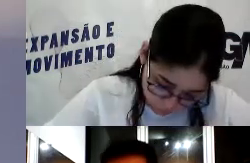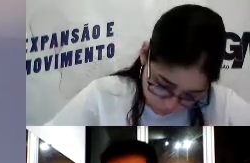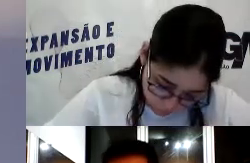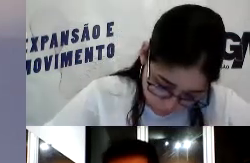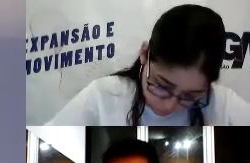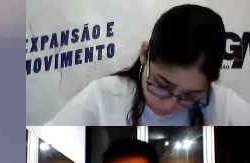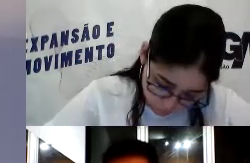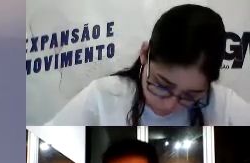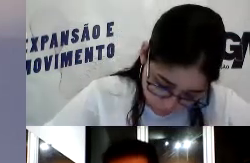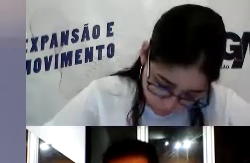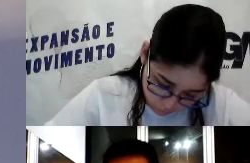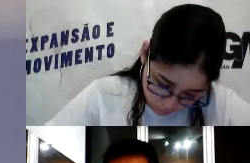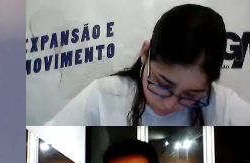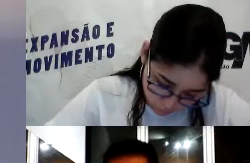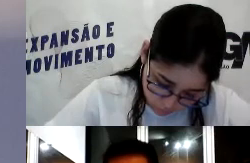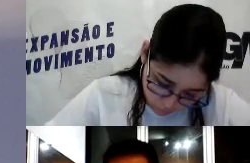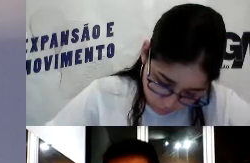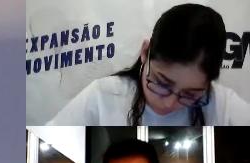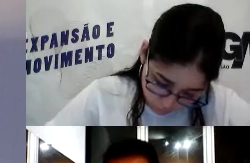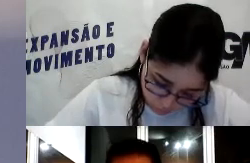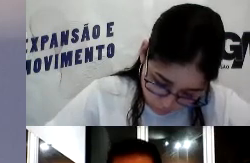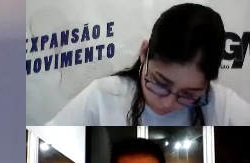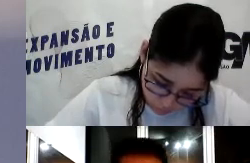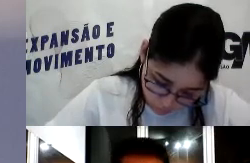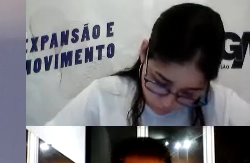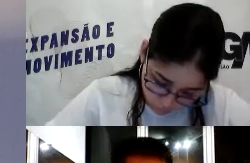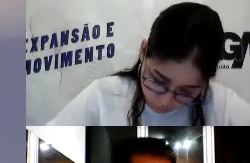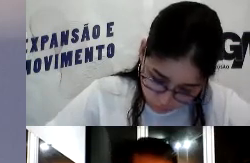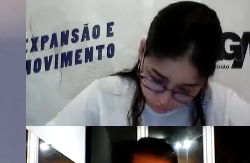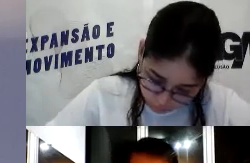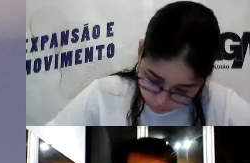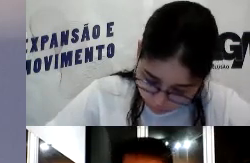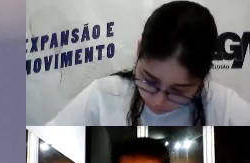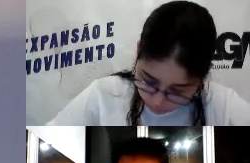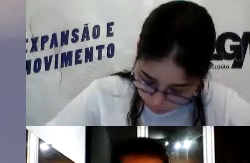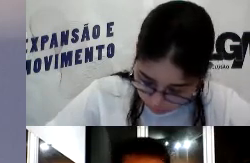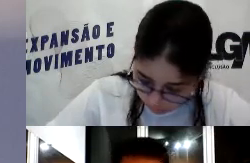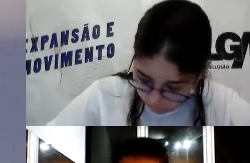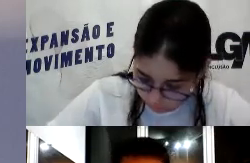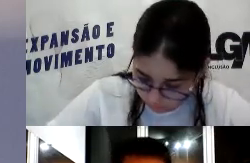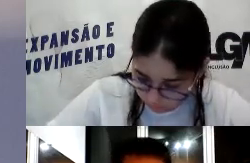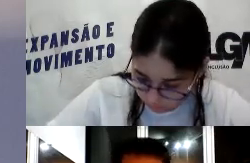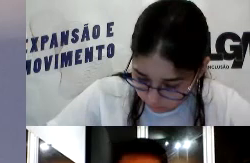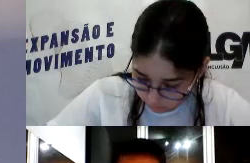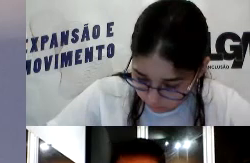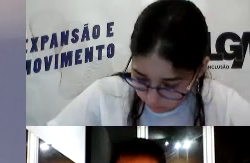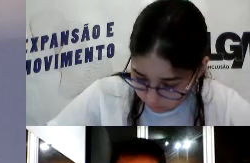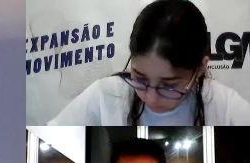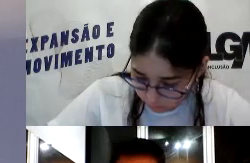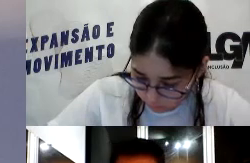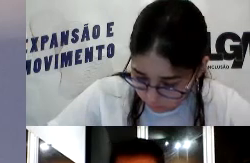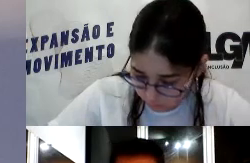para ele conseguir essa aula de judô, esse teatro, essa namorada, tudo isso que a gente está contando